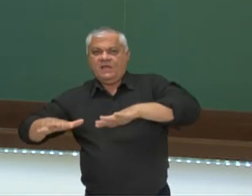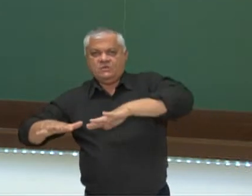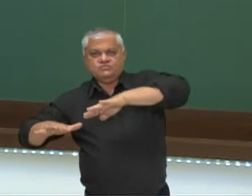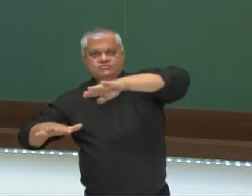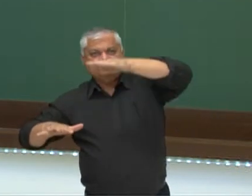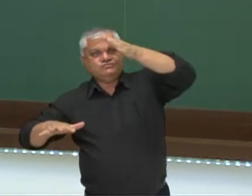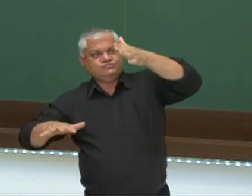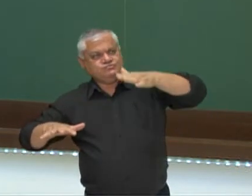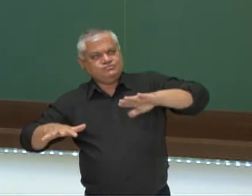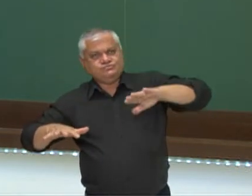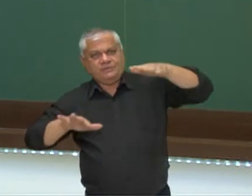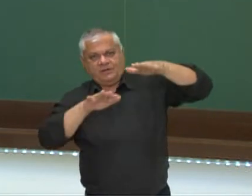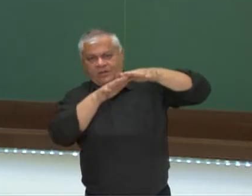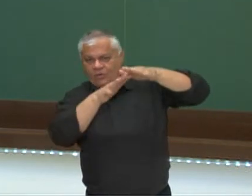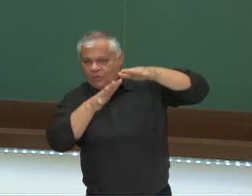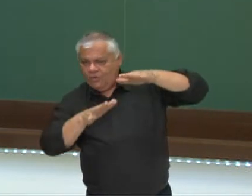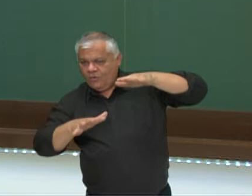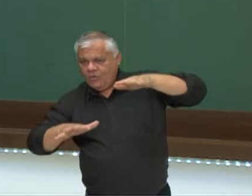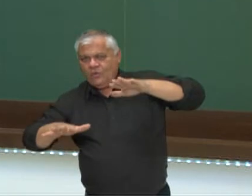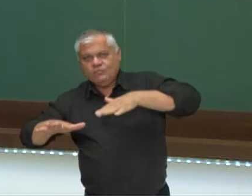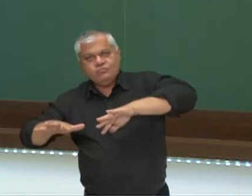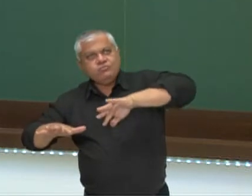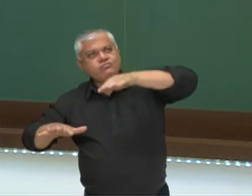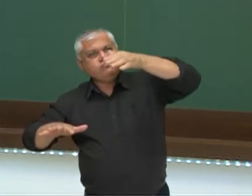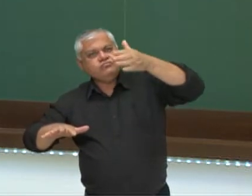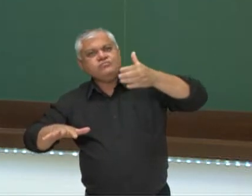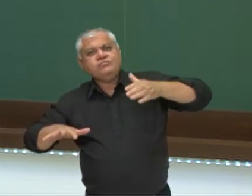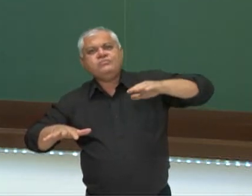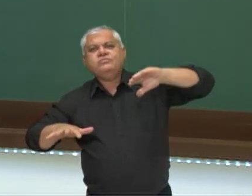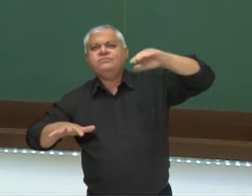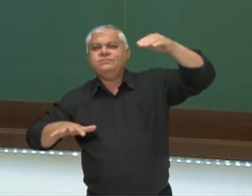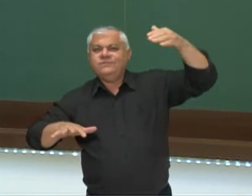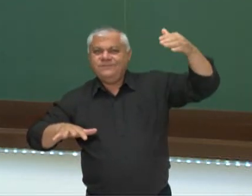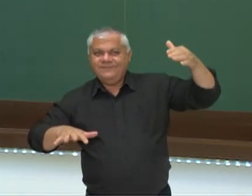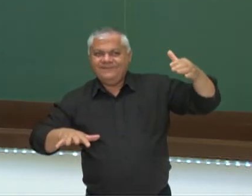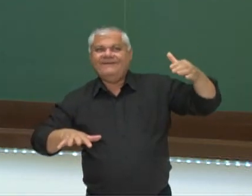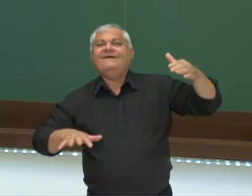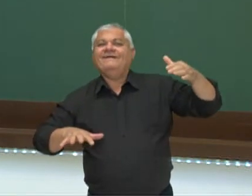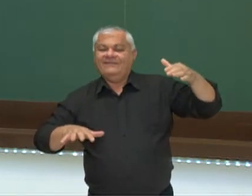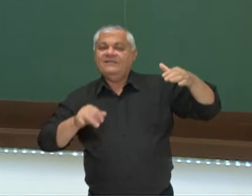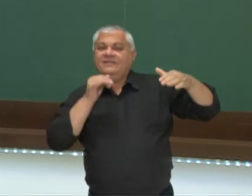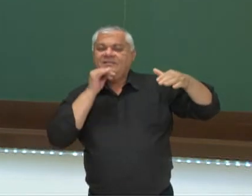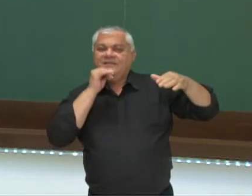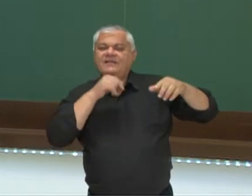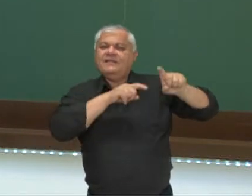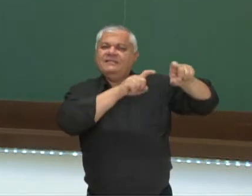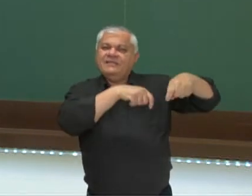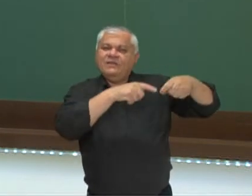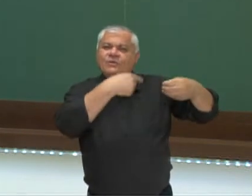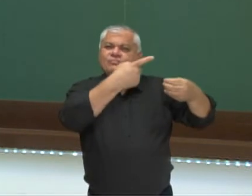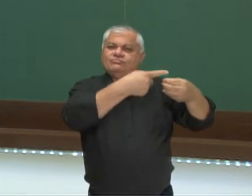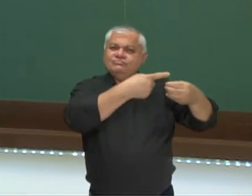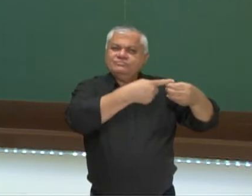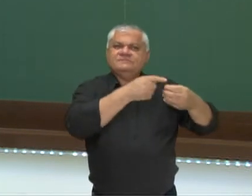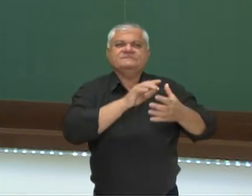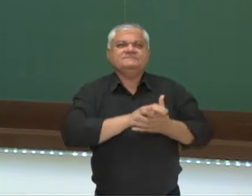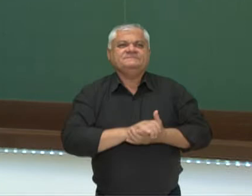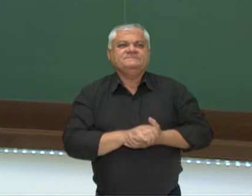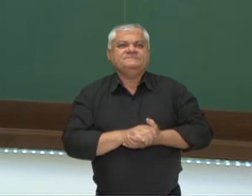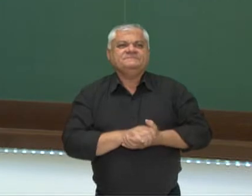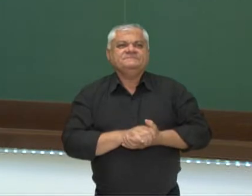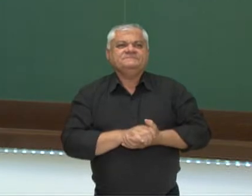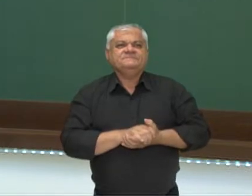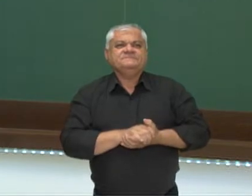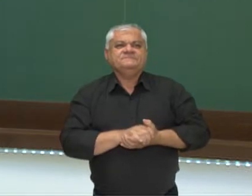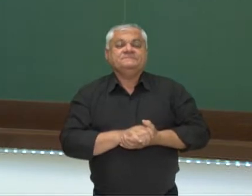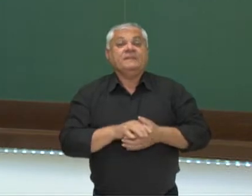relevo quando saímos da porção da Serra do Mar aqui e nos direcionamos para o interior do estado do Paraná.